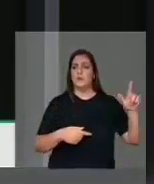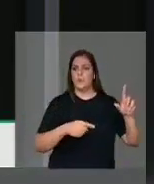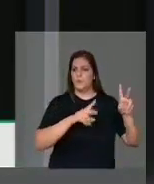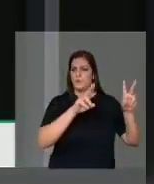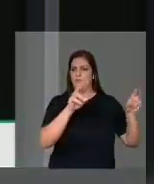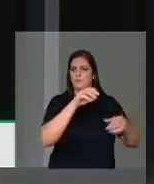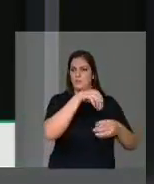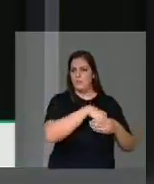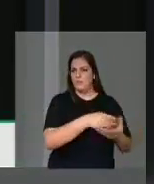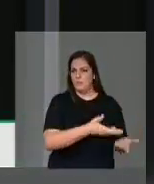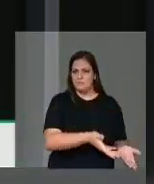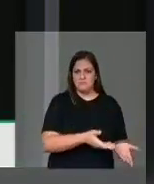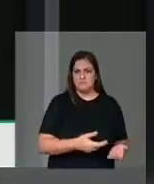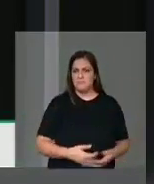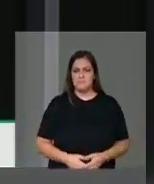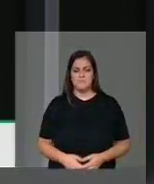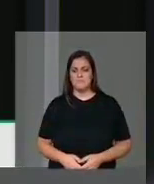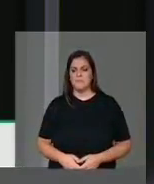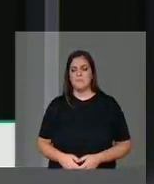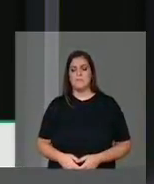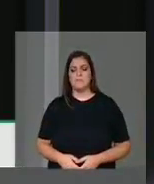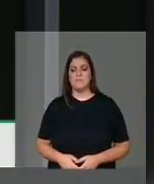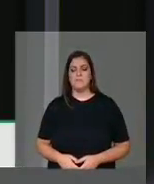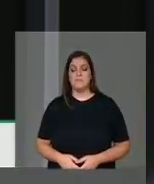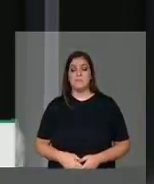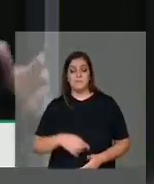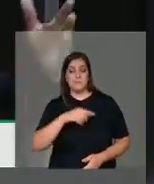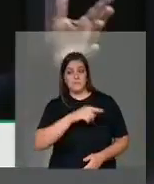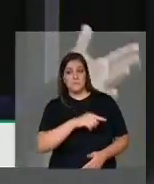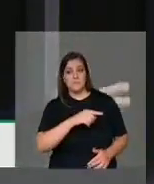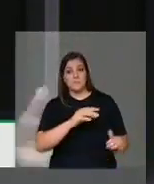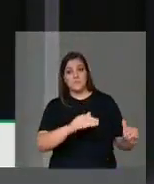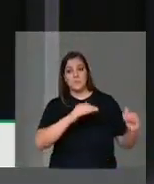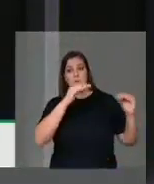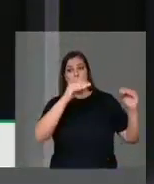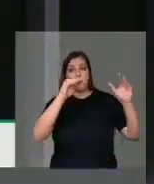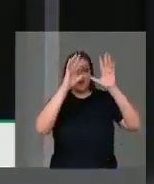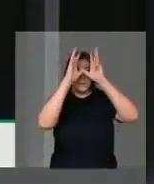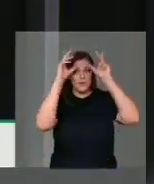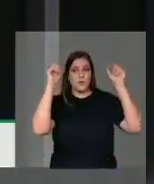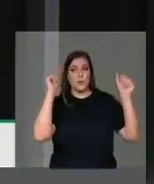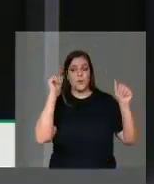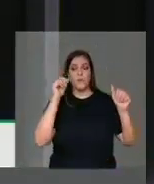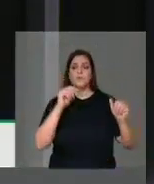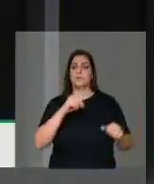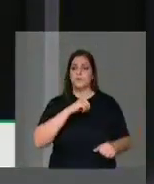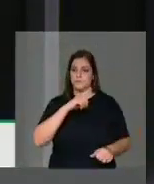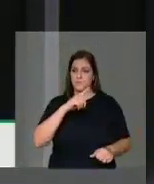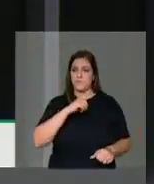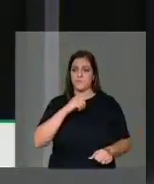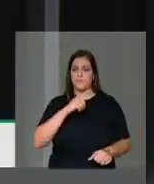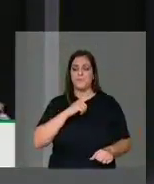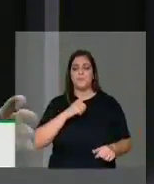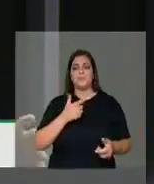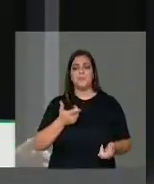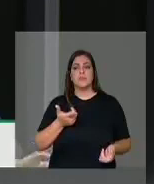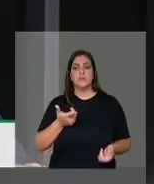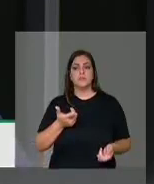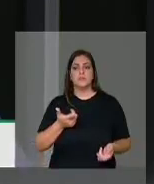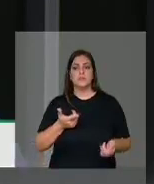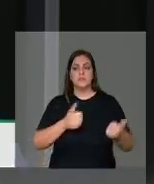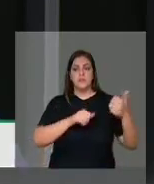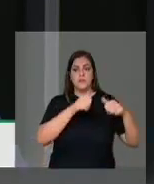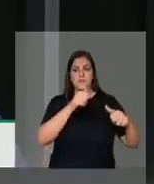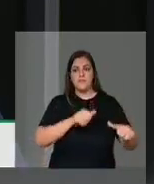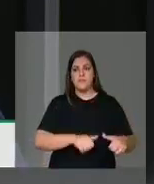Mas o país é assim mesmo. Temos uma Suprema Corte que os seus julgados são televisionados. Eu tenho uma